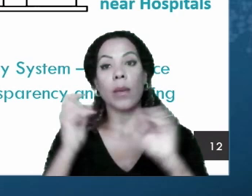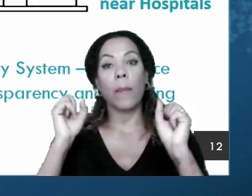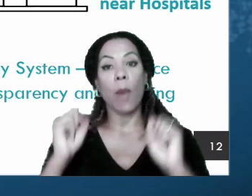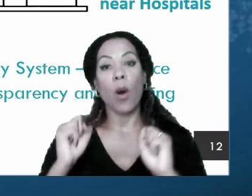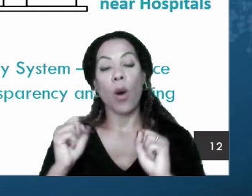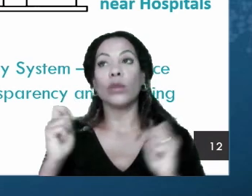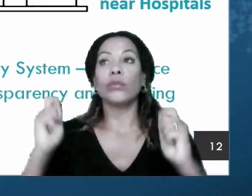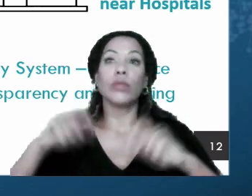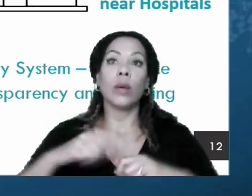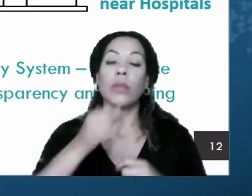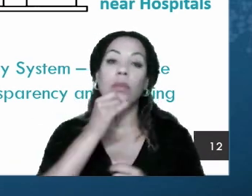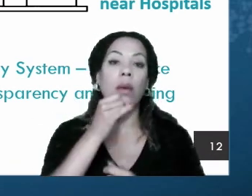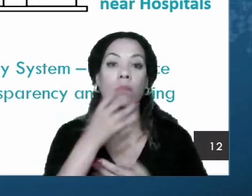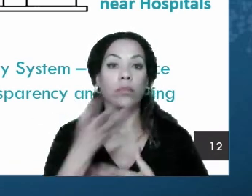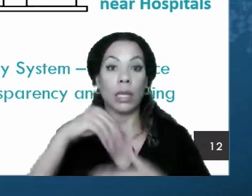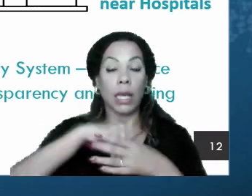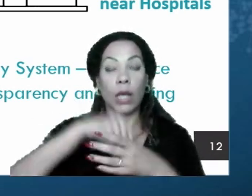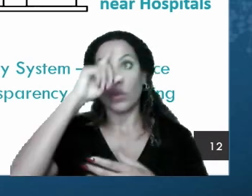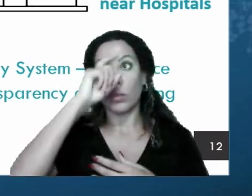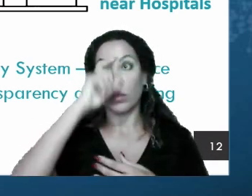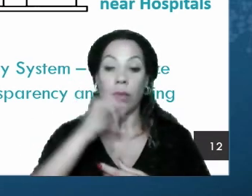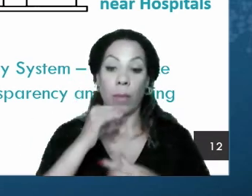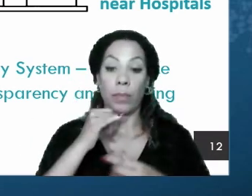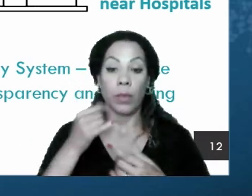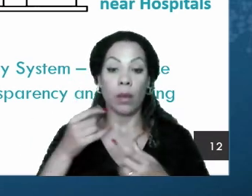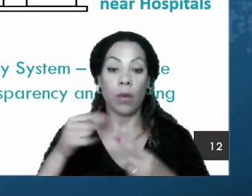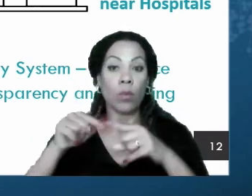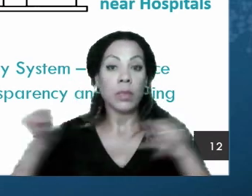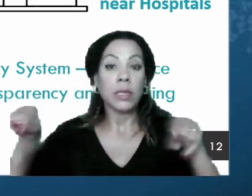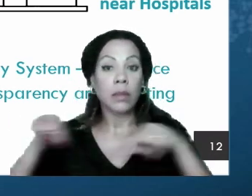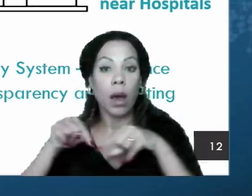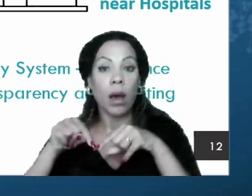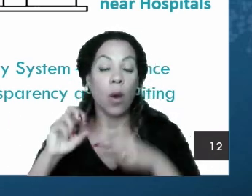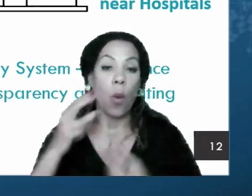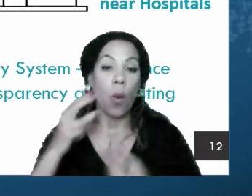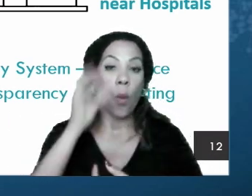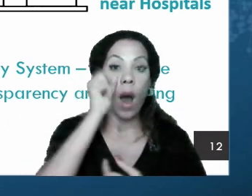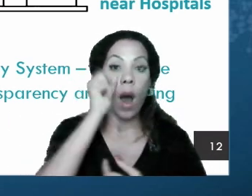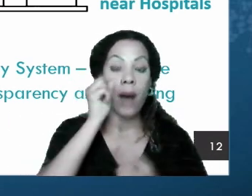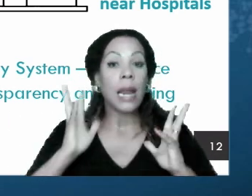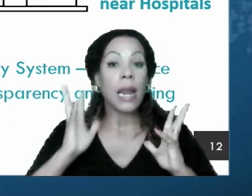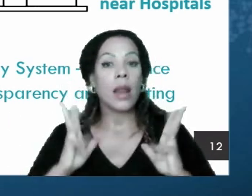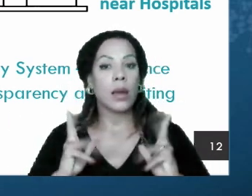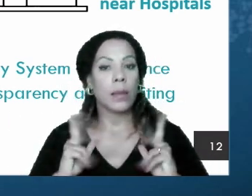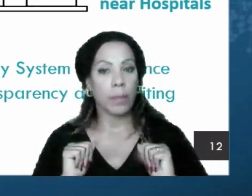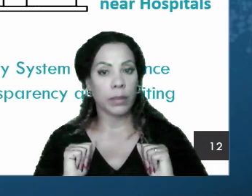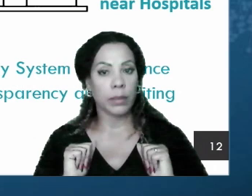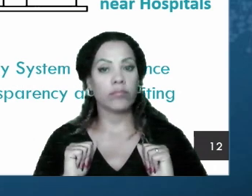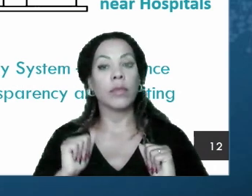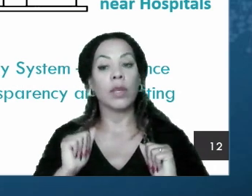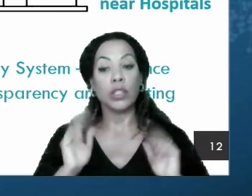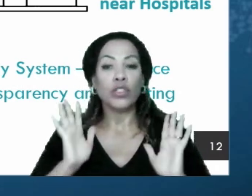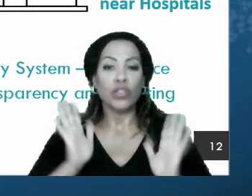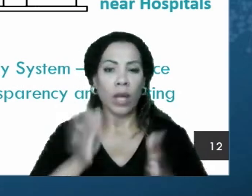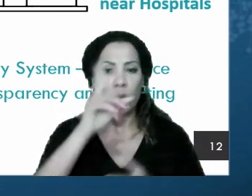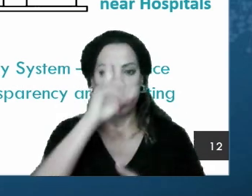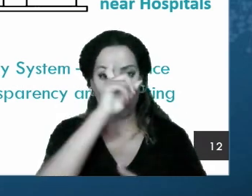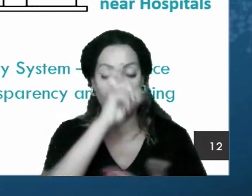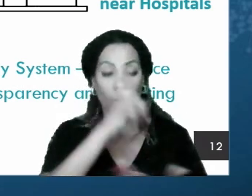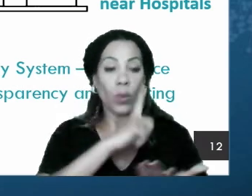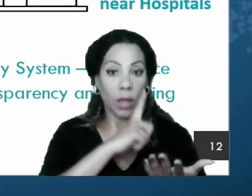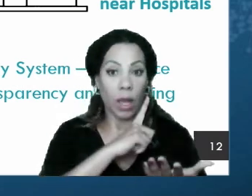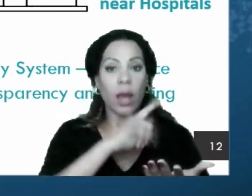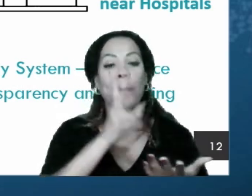são quartos, salas limpas que já existem no hospital para fabricar célula CAR-T, mas alguns hospitais não